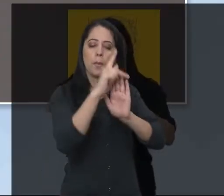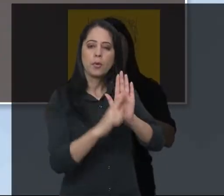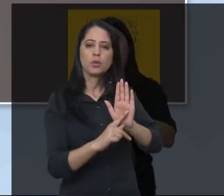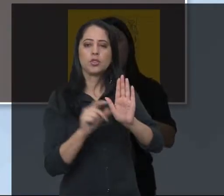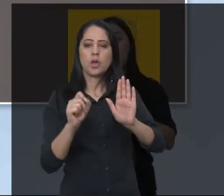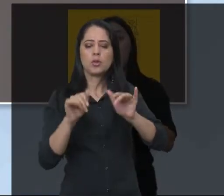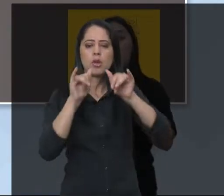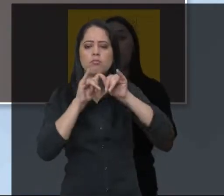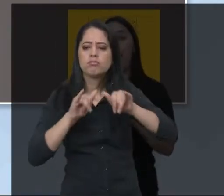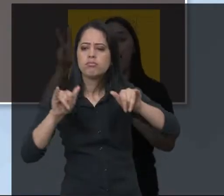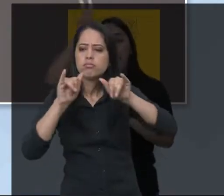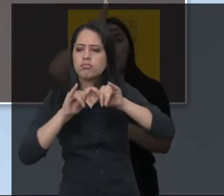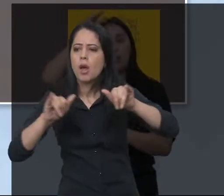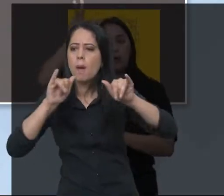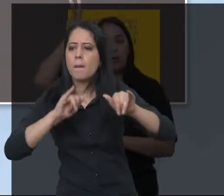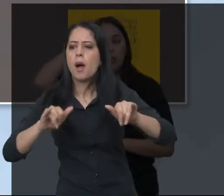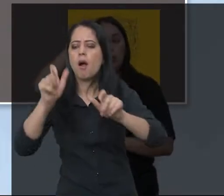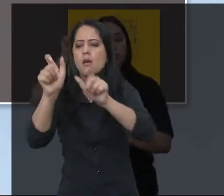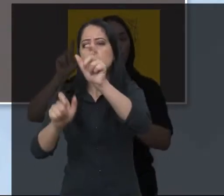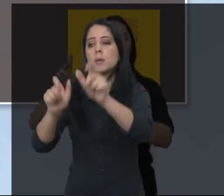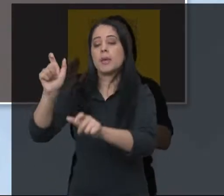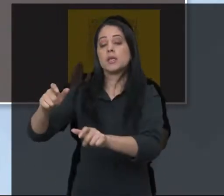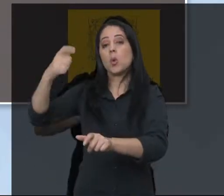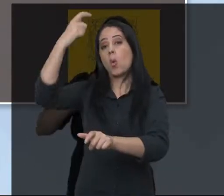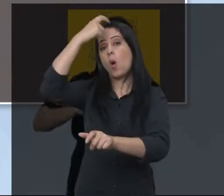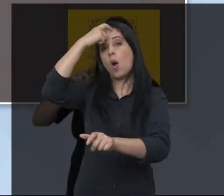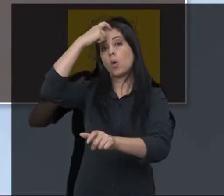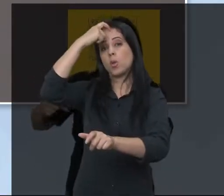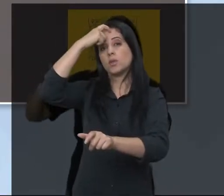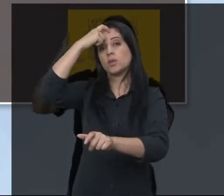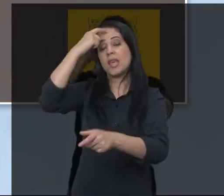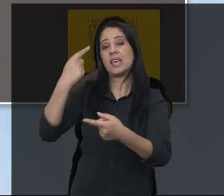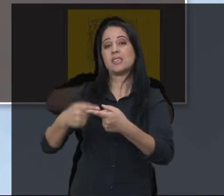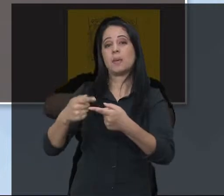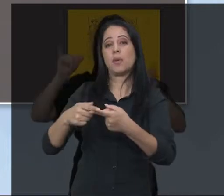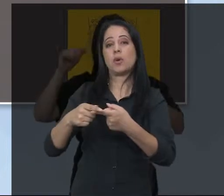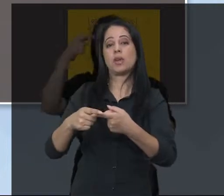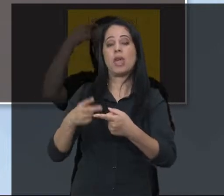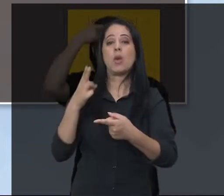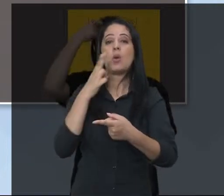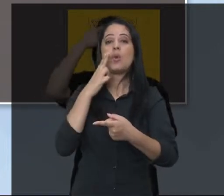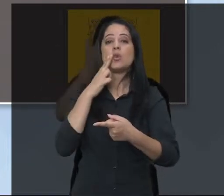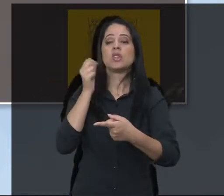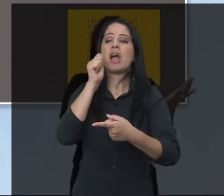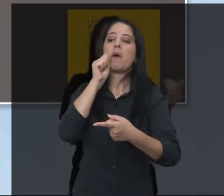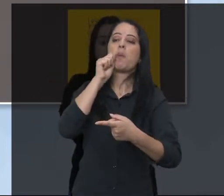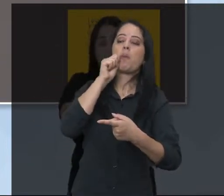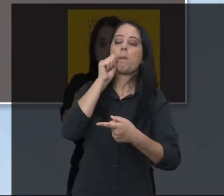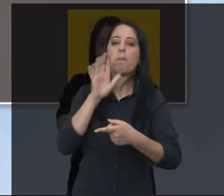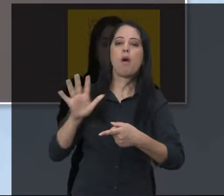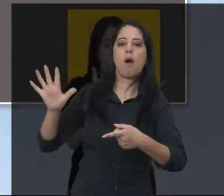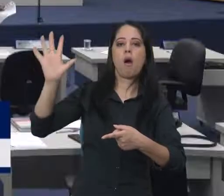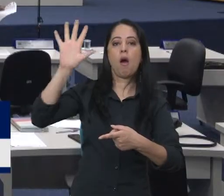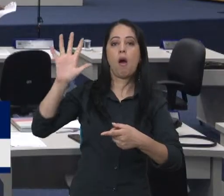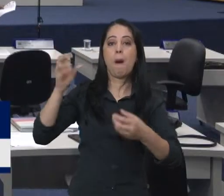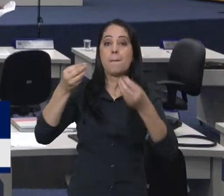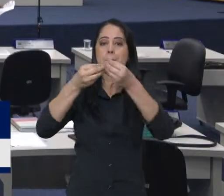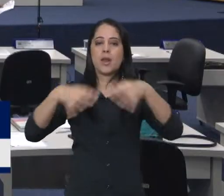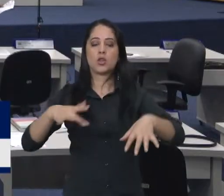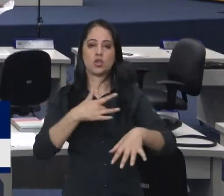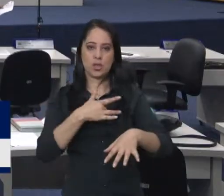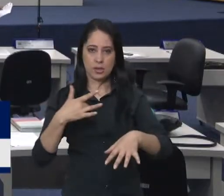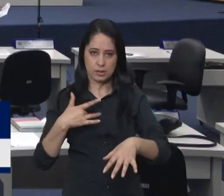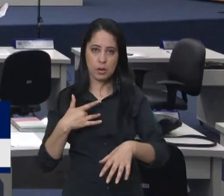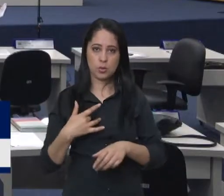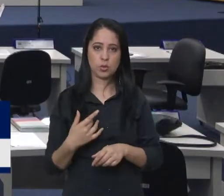foi aprovado o projeto que prevê criar ações de conscientização sobre os malefícios do cigarro eletrônico. O